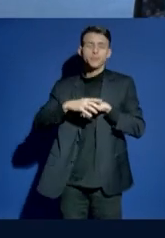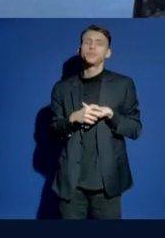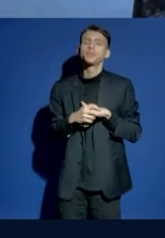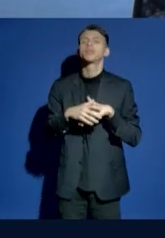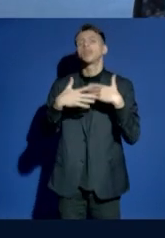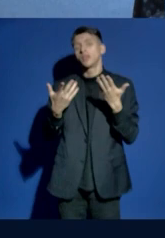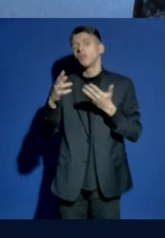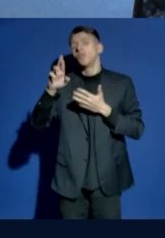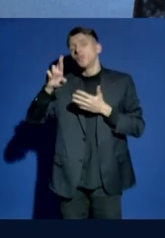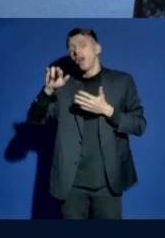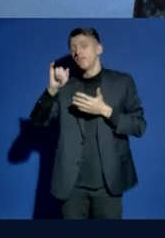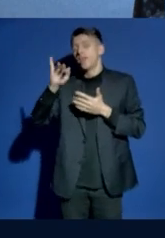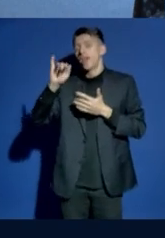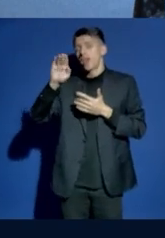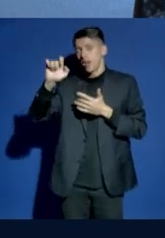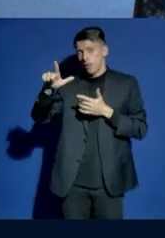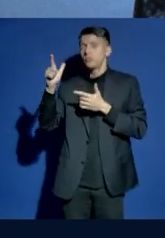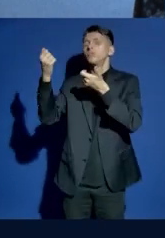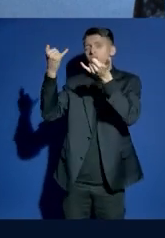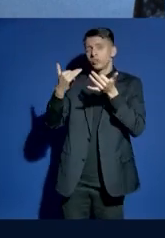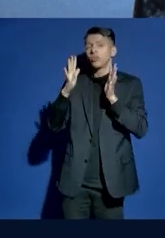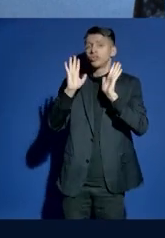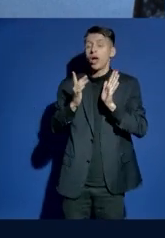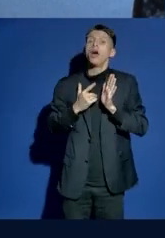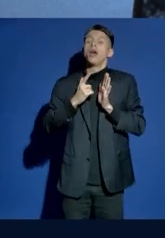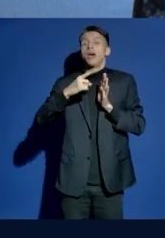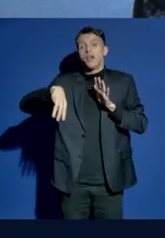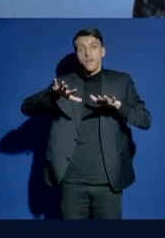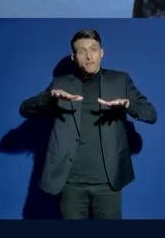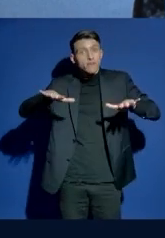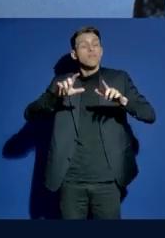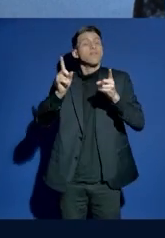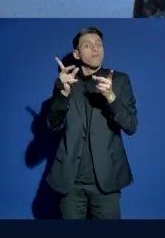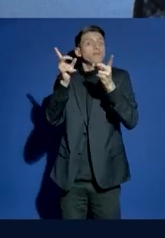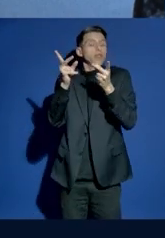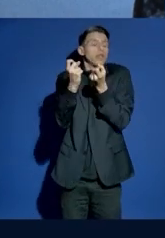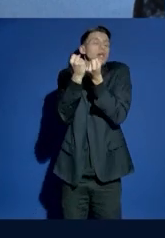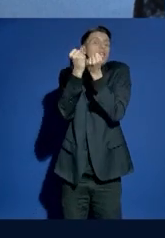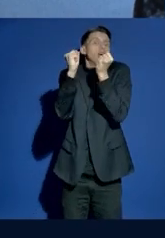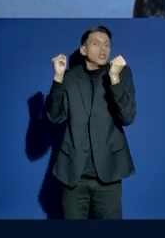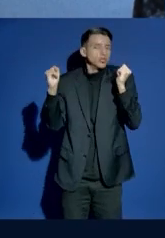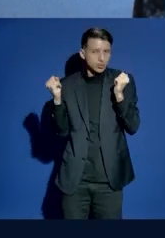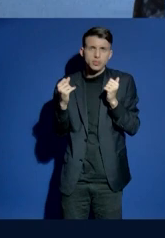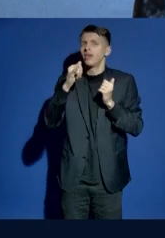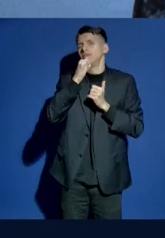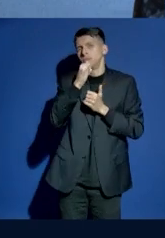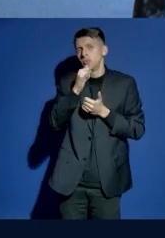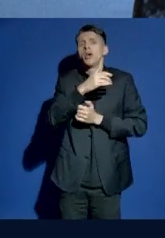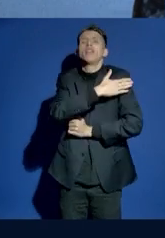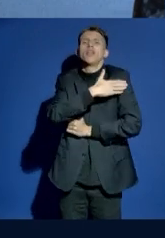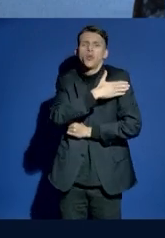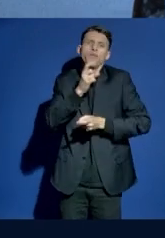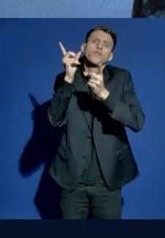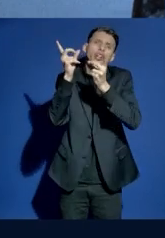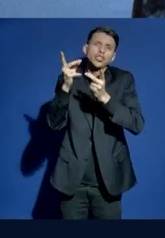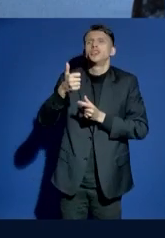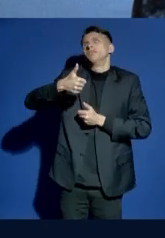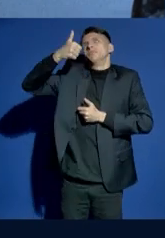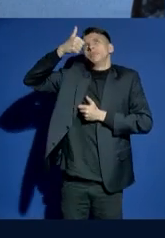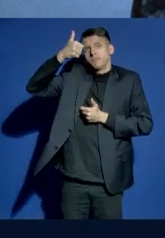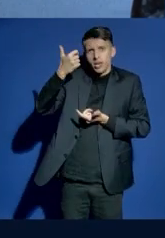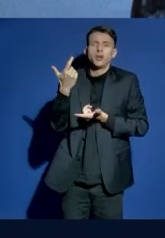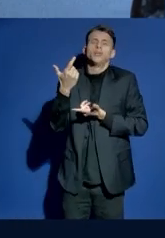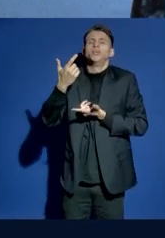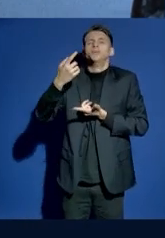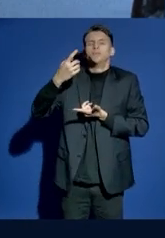o Rafael já comentou, é um mercado que tem um potencial muito grande. Hoje nós temos no mundo, né, etanol, maior volume, biodiesel segundo, diesel verde terceiro